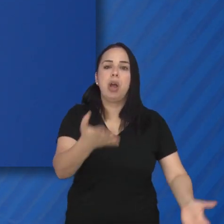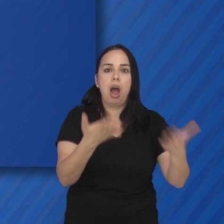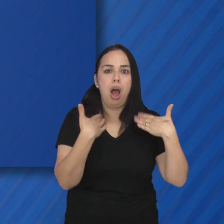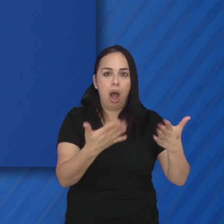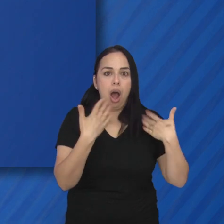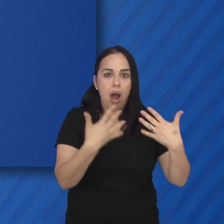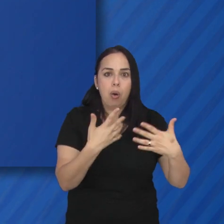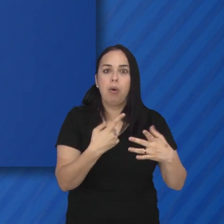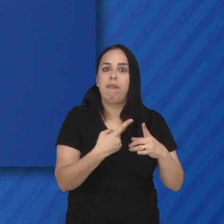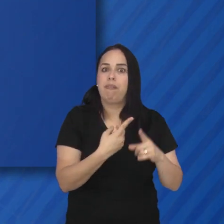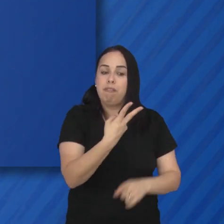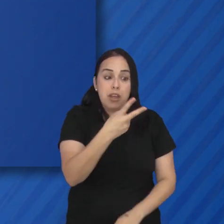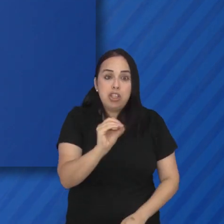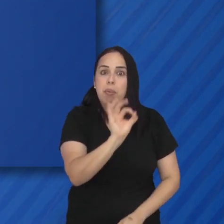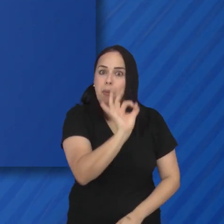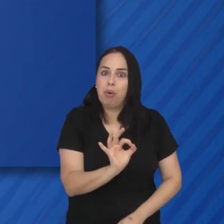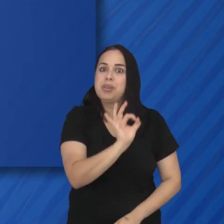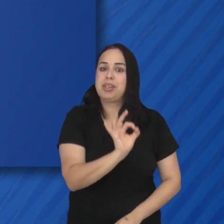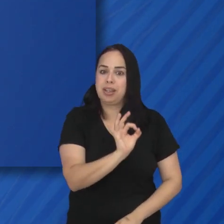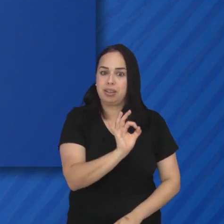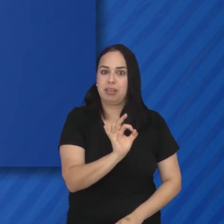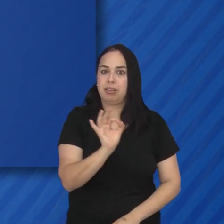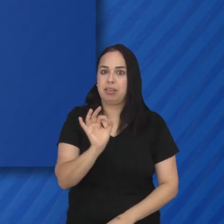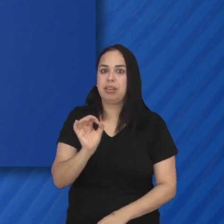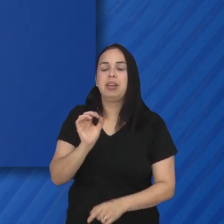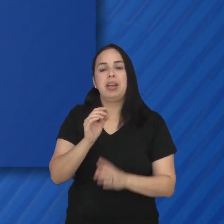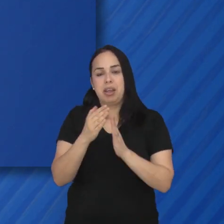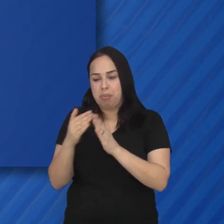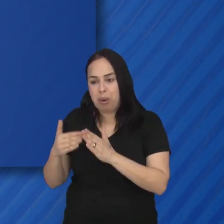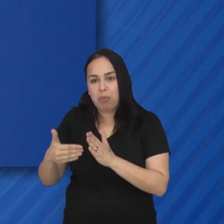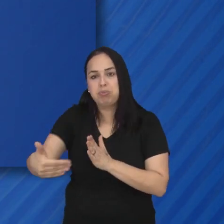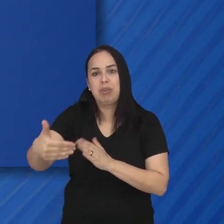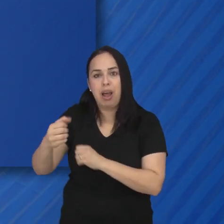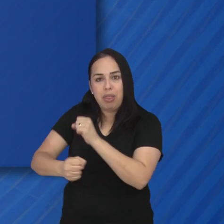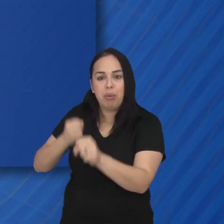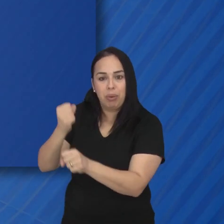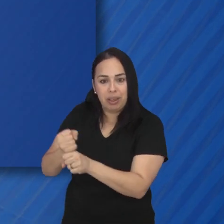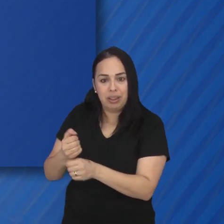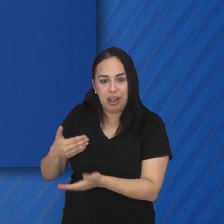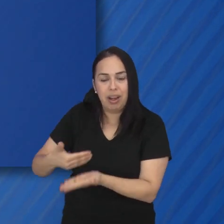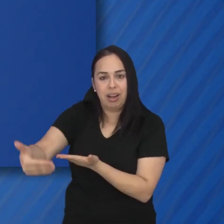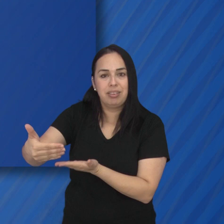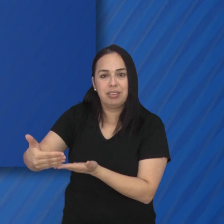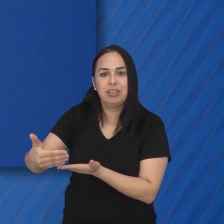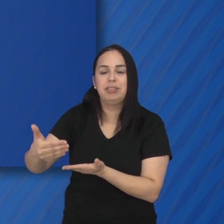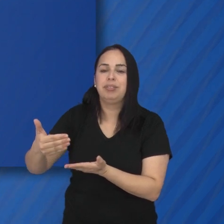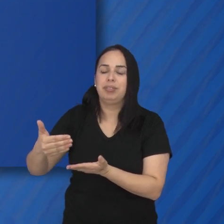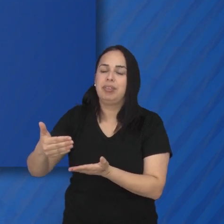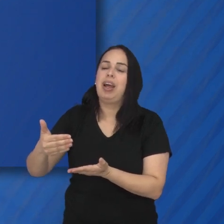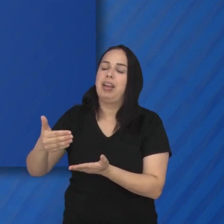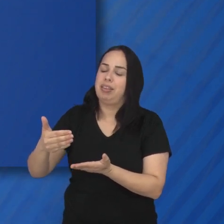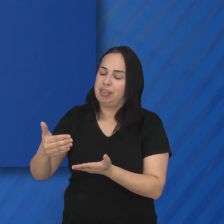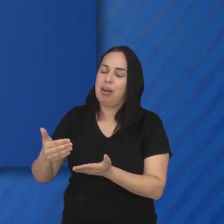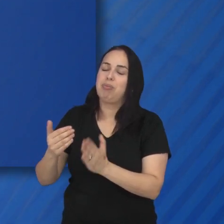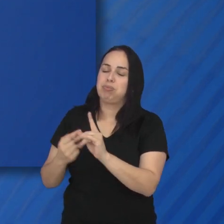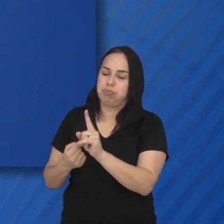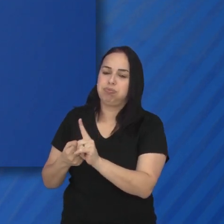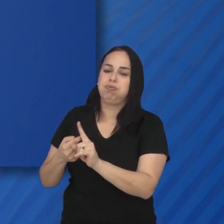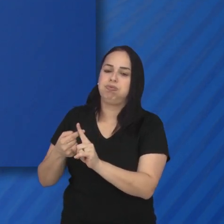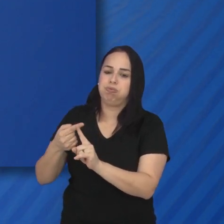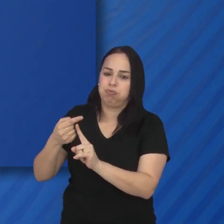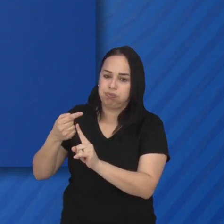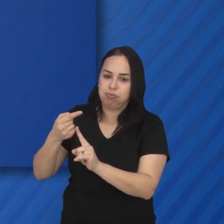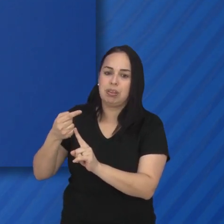que representa quase 20% do ano. E para os próximos 12 meses, a expectativa não é diferente.